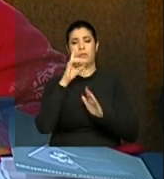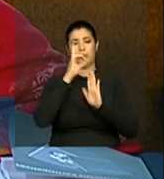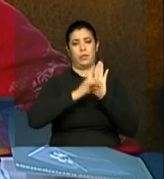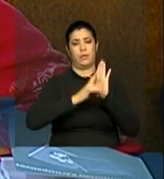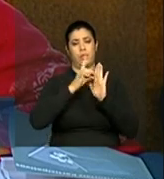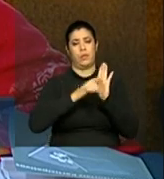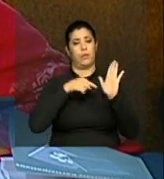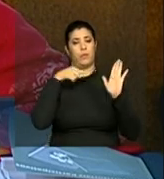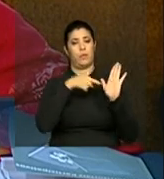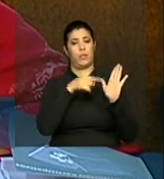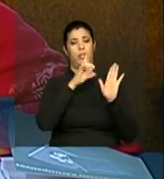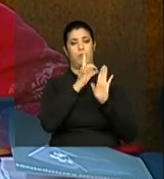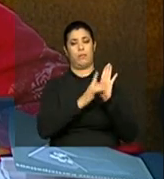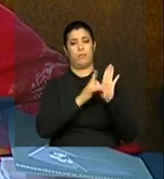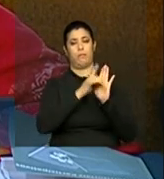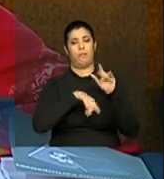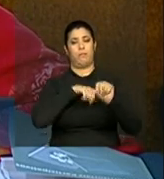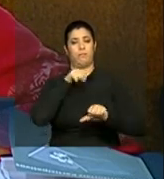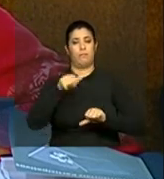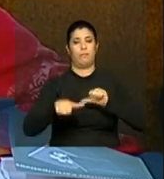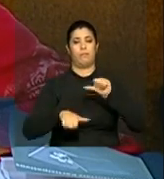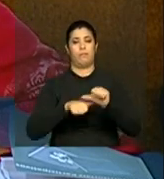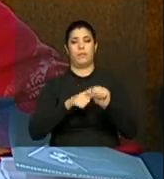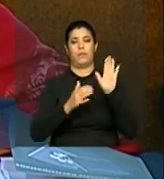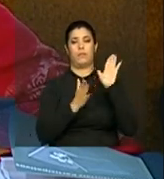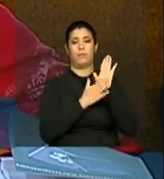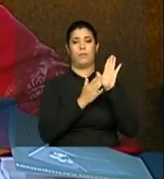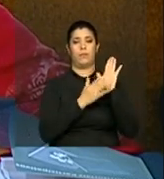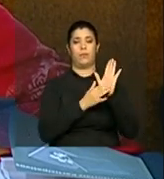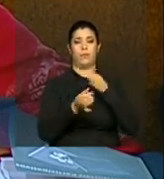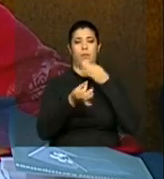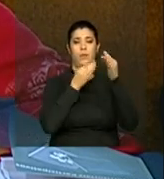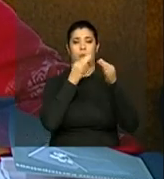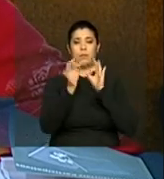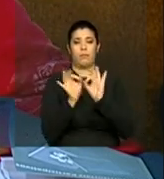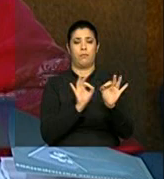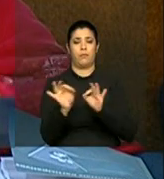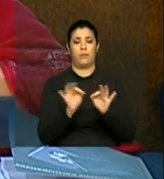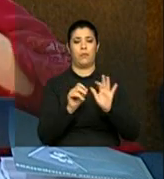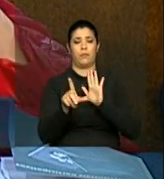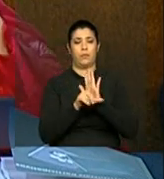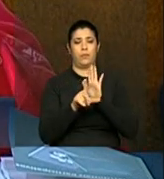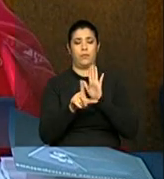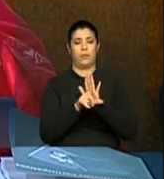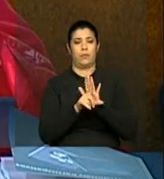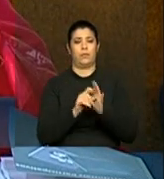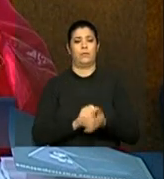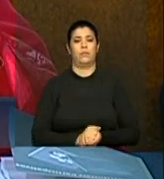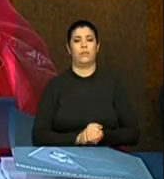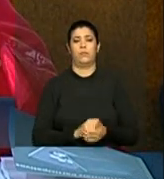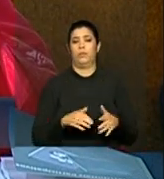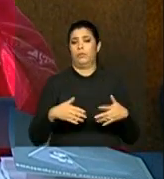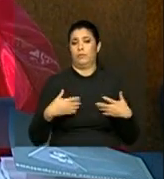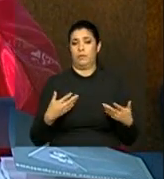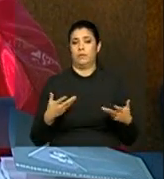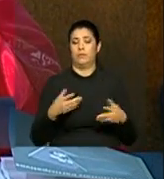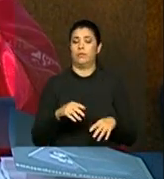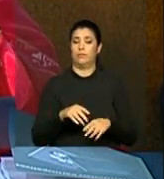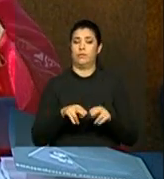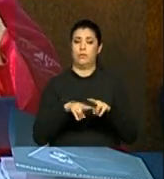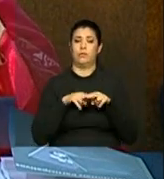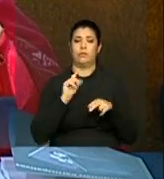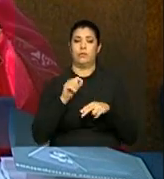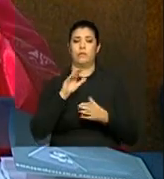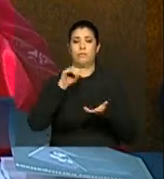do decreto em uma proposta de projeto de lei, né? Então, a Secretaria Geral